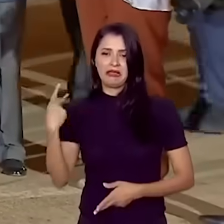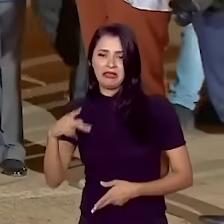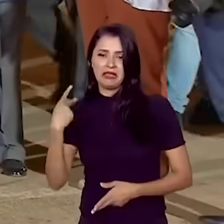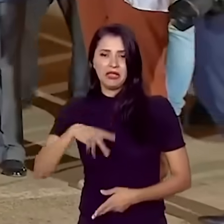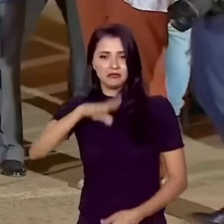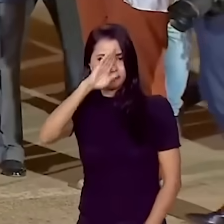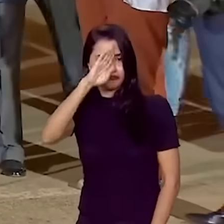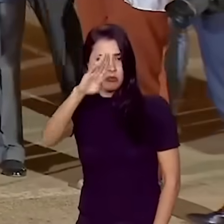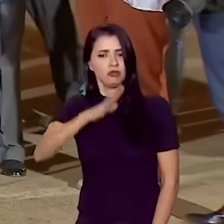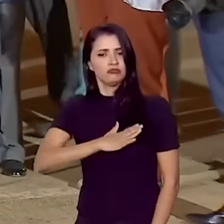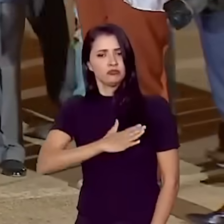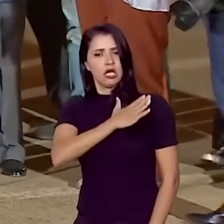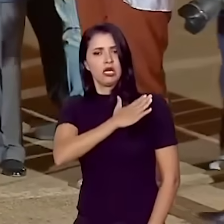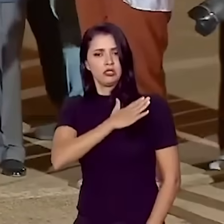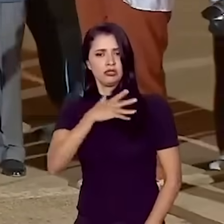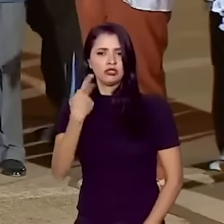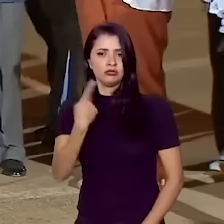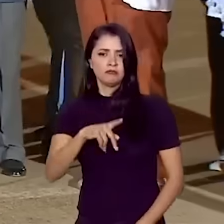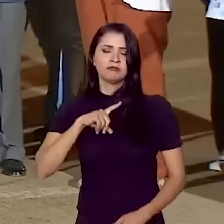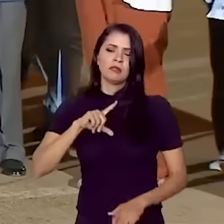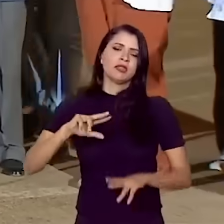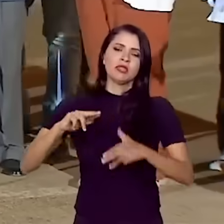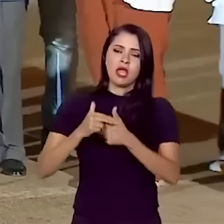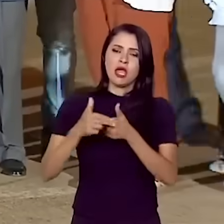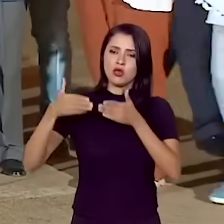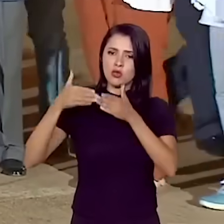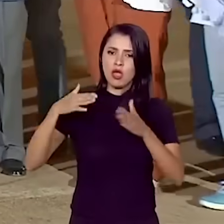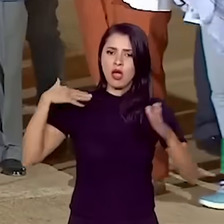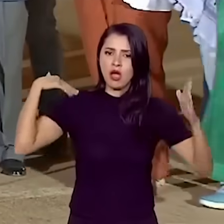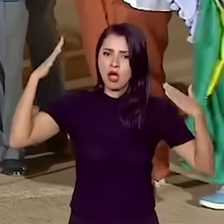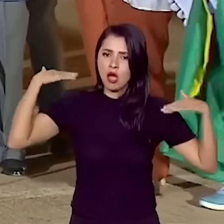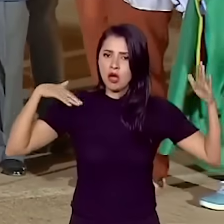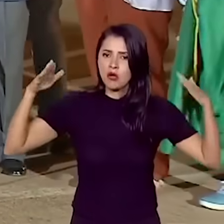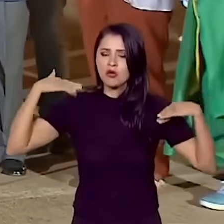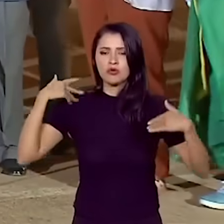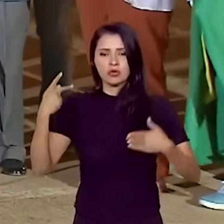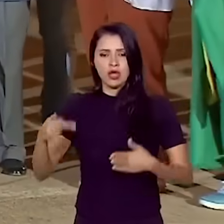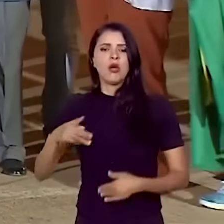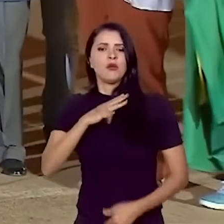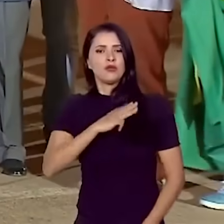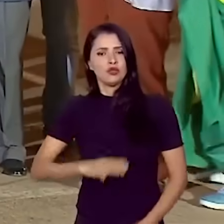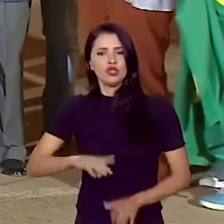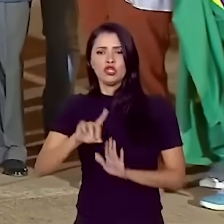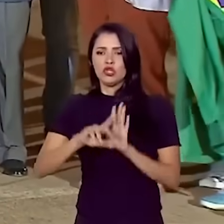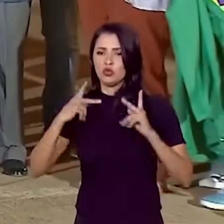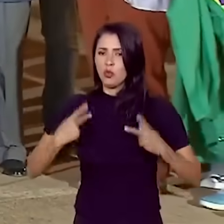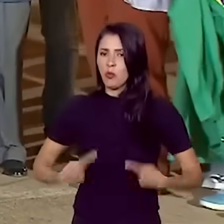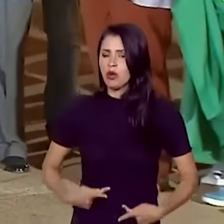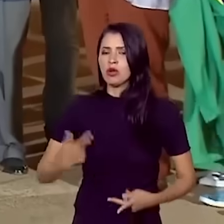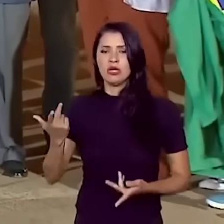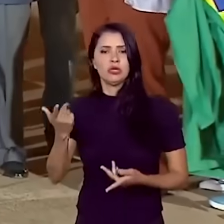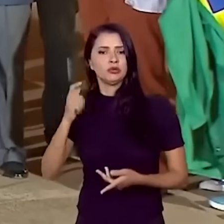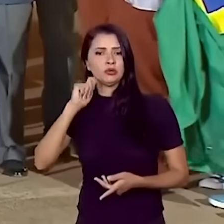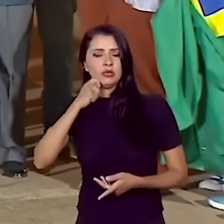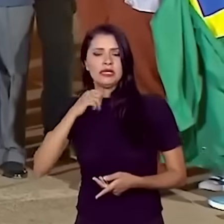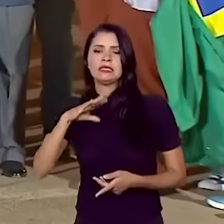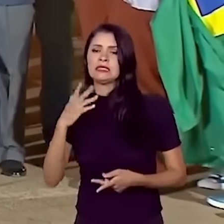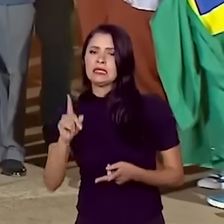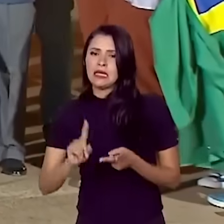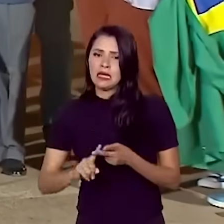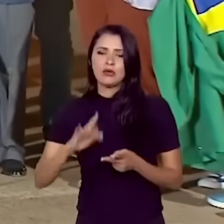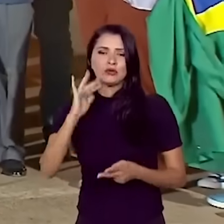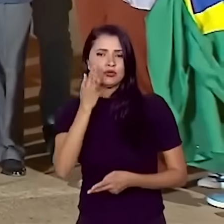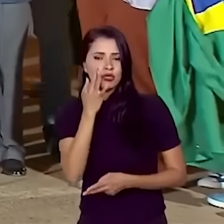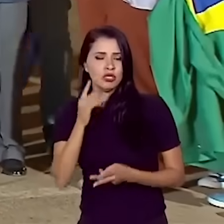aeronáutica, o nosso comandante da Marinha, o nosso ministro dos Direitos Humanos, o Celso Amorim, o Flávio Dino, nosso companheiro